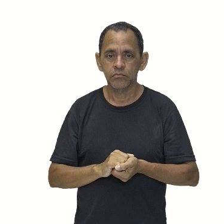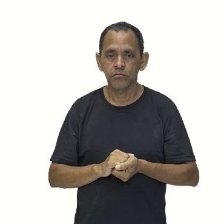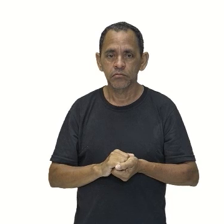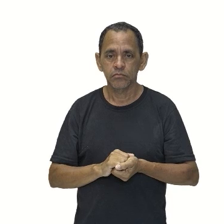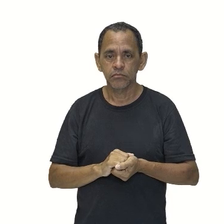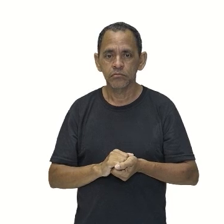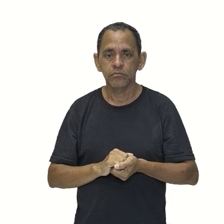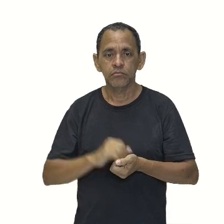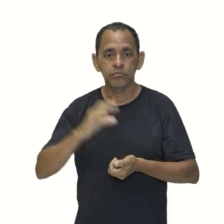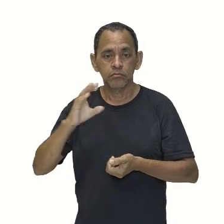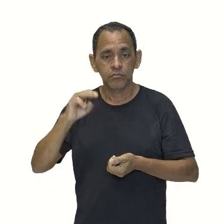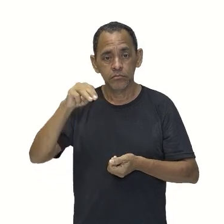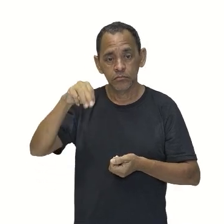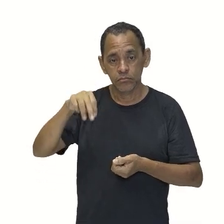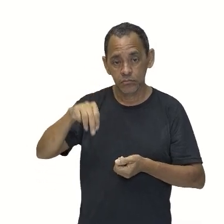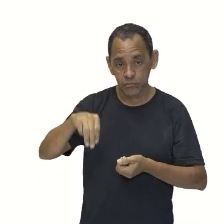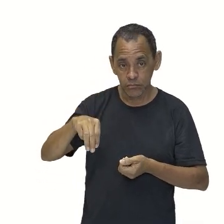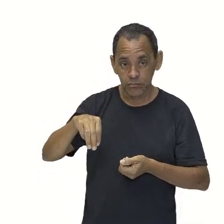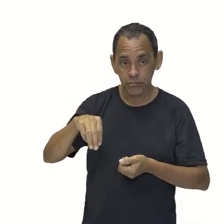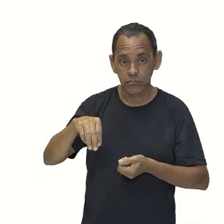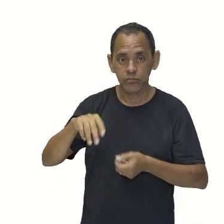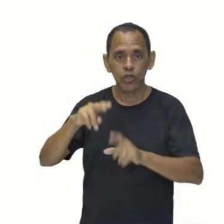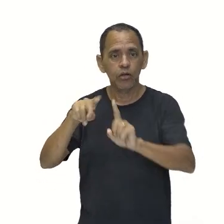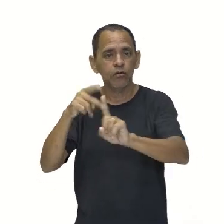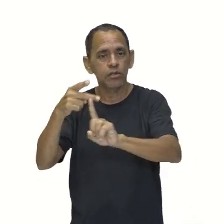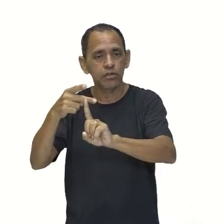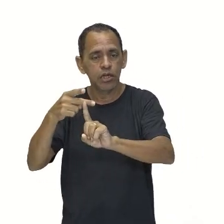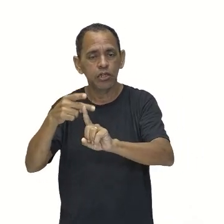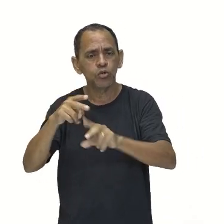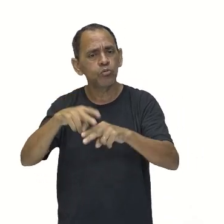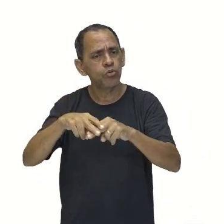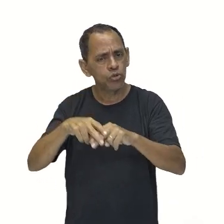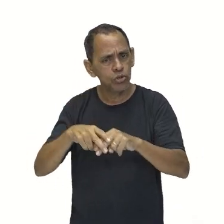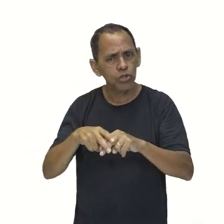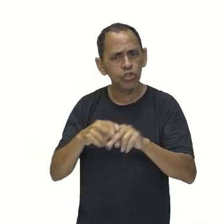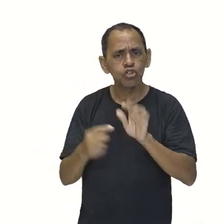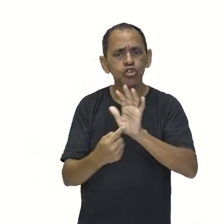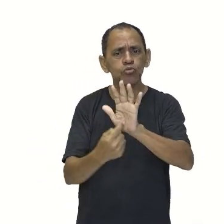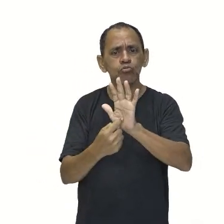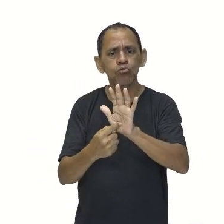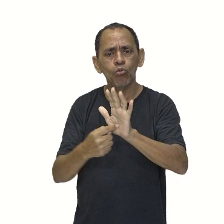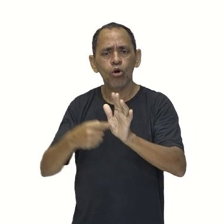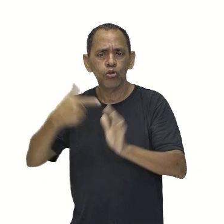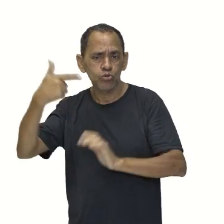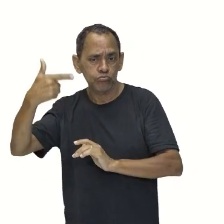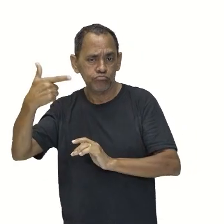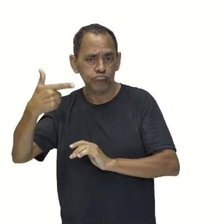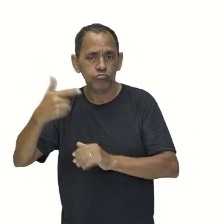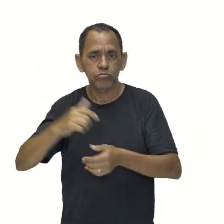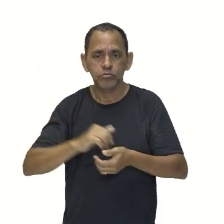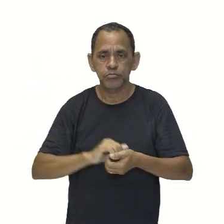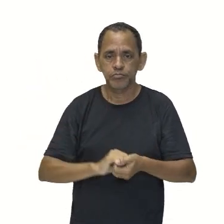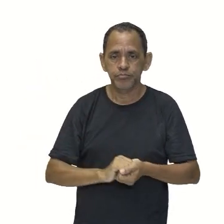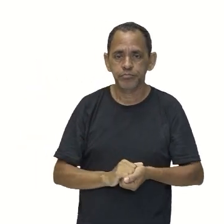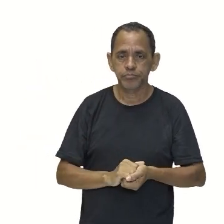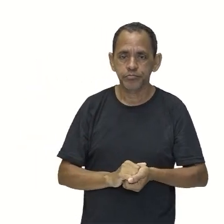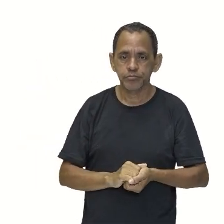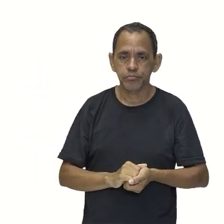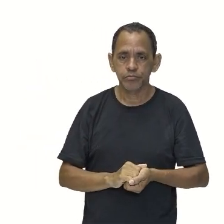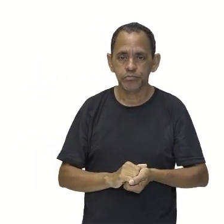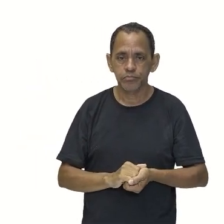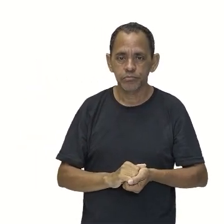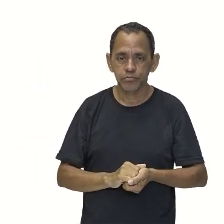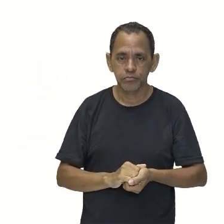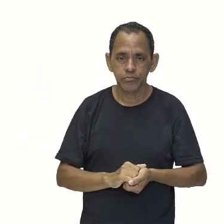que aparece o 2zinho. Essa é a área. Agora vamos ao perímetro, que eu chamei de P quadradinho,